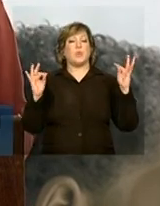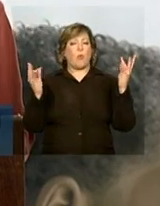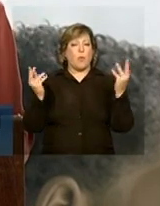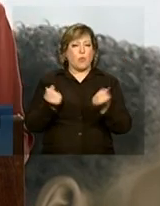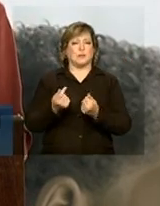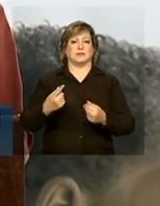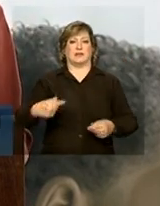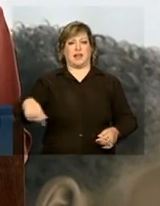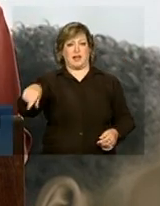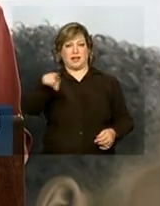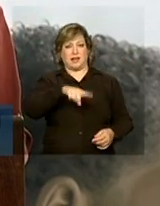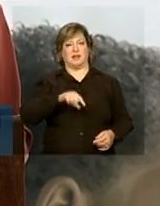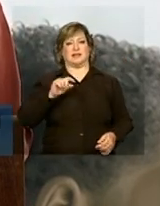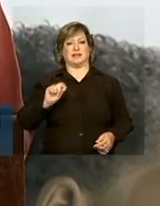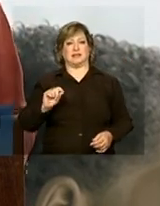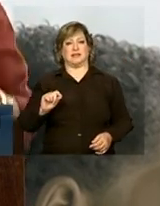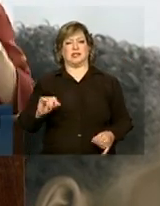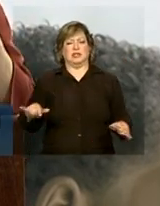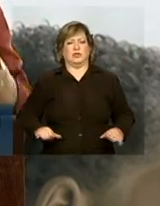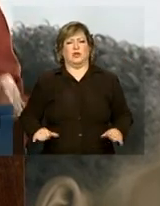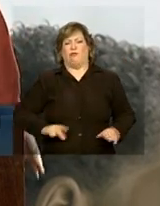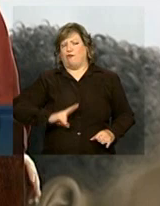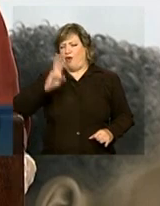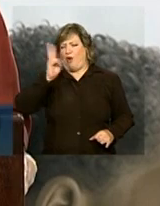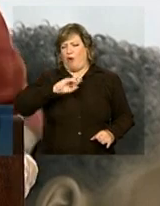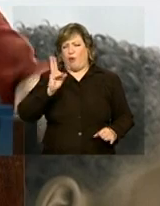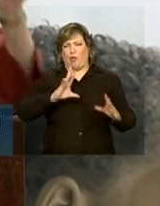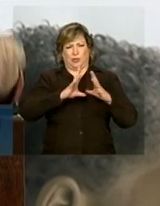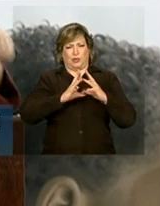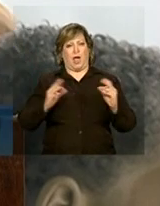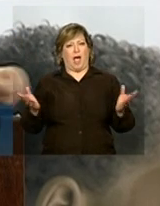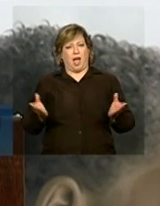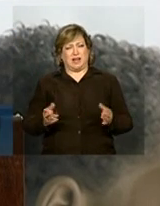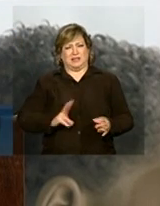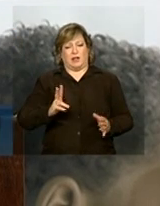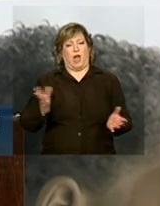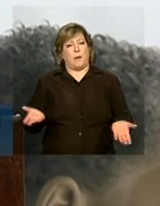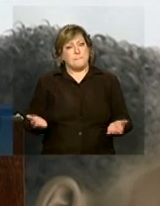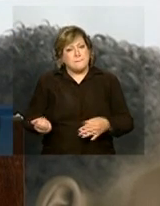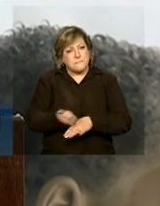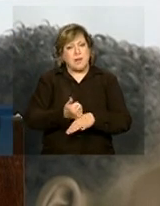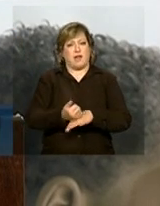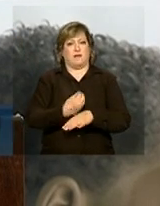aqueles que saíram da miséria e da pobreza extrema têm um desejo.